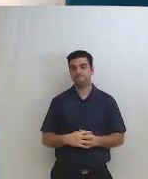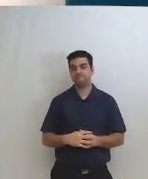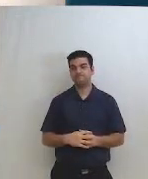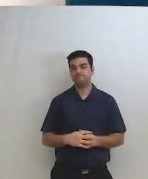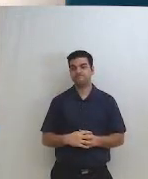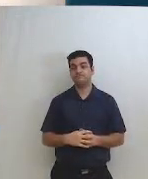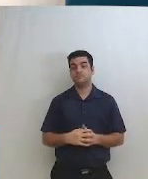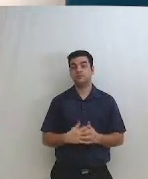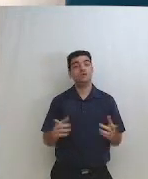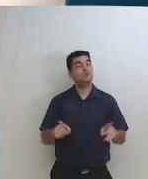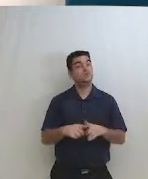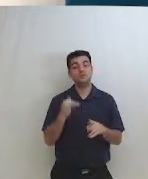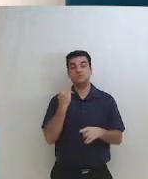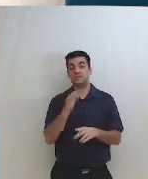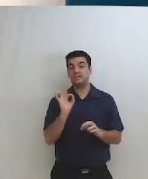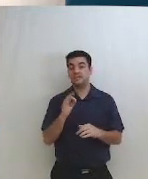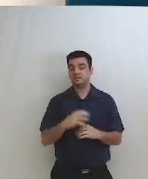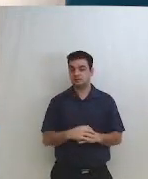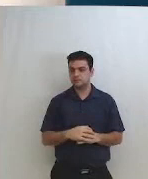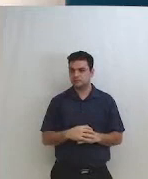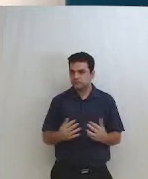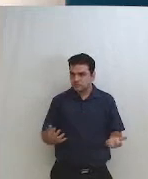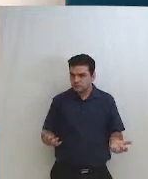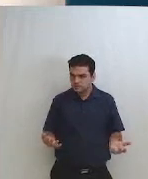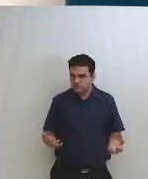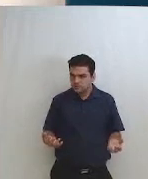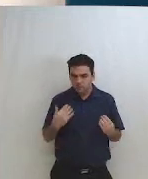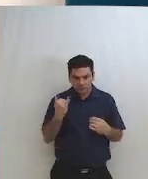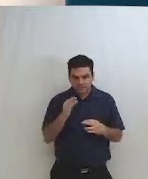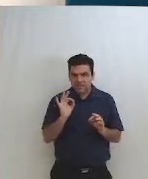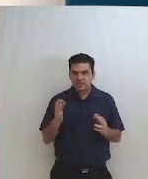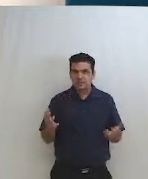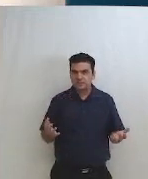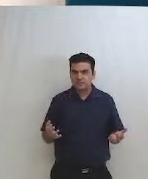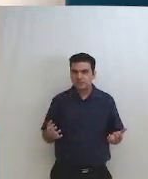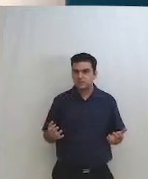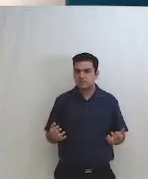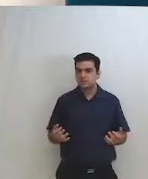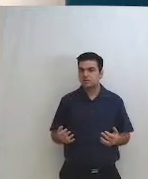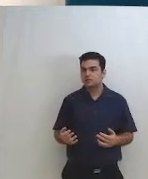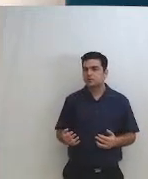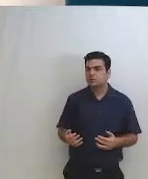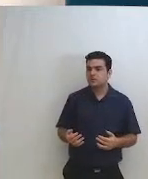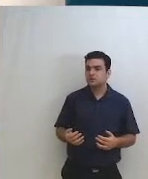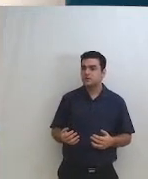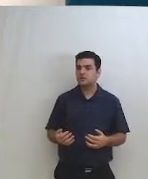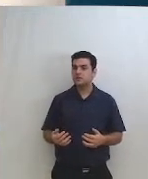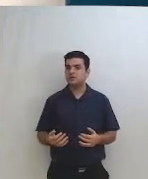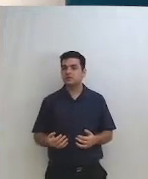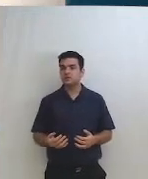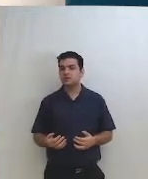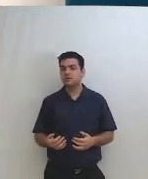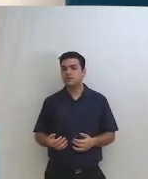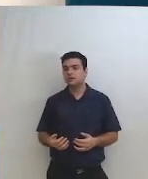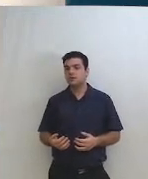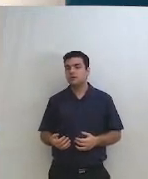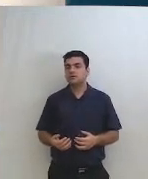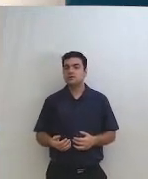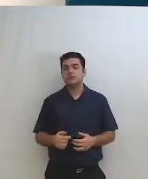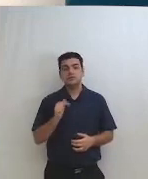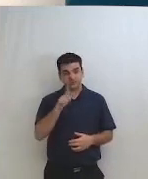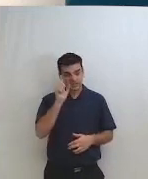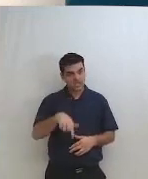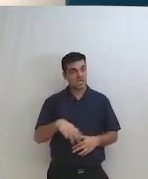Ora, se não presta informações da maneira que Vossa Excelência requisita, imagine para esses dois pobres sertanejos que lá estão. Então, o pleito